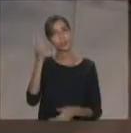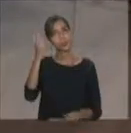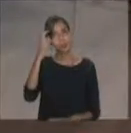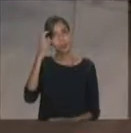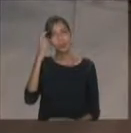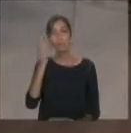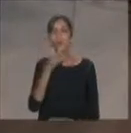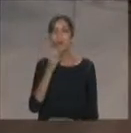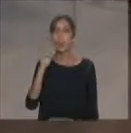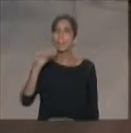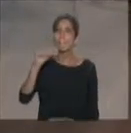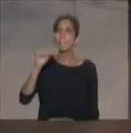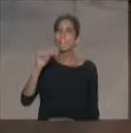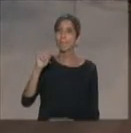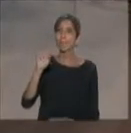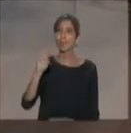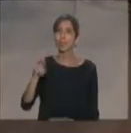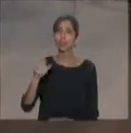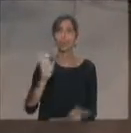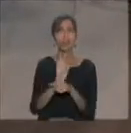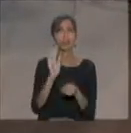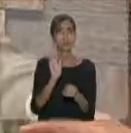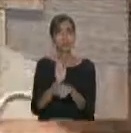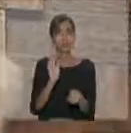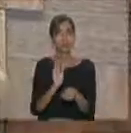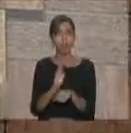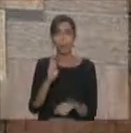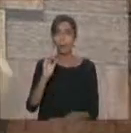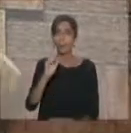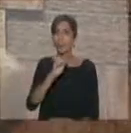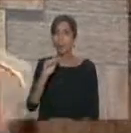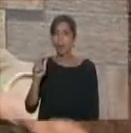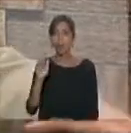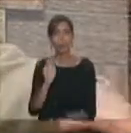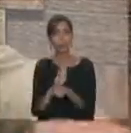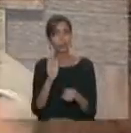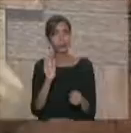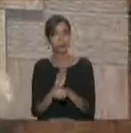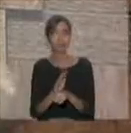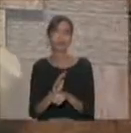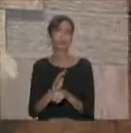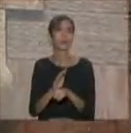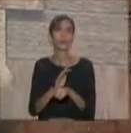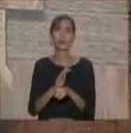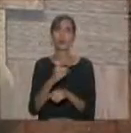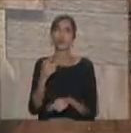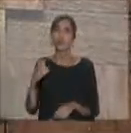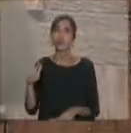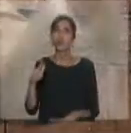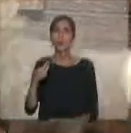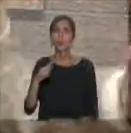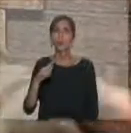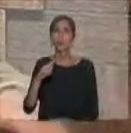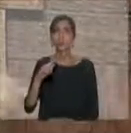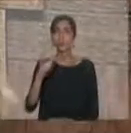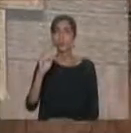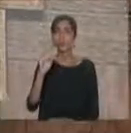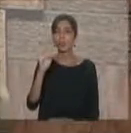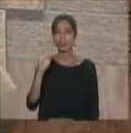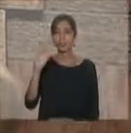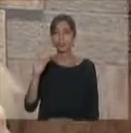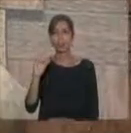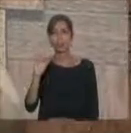Maltner, que nós falamos aqui, que o Maltner fez Malto parte. colaborava, Boal colaborava, o Augusto Boal, o Jean Francisco